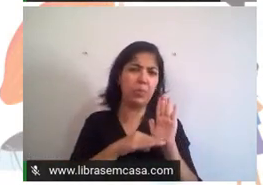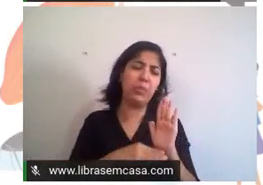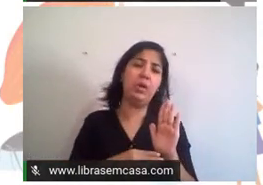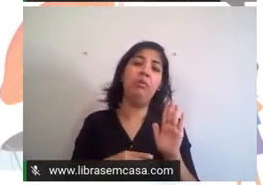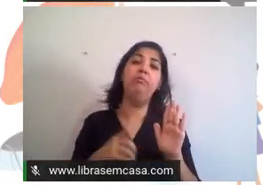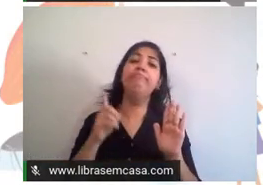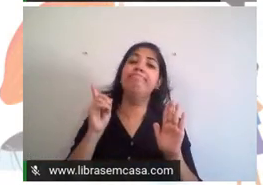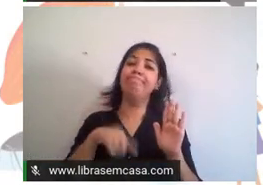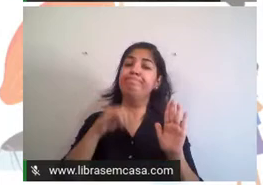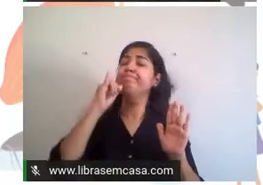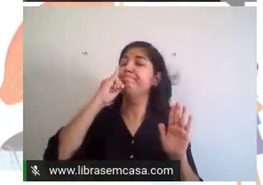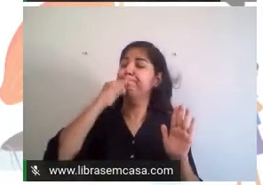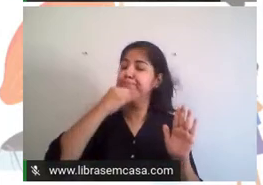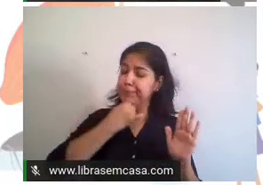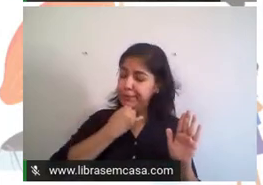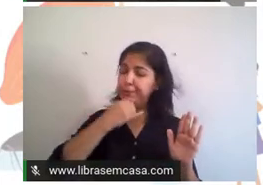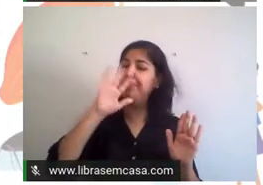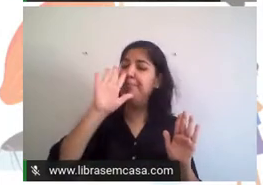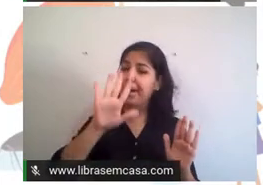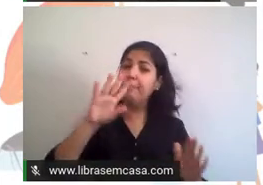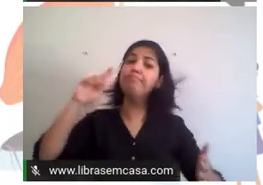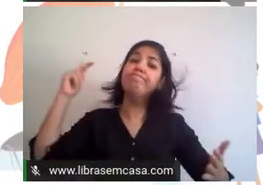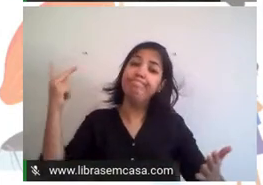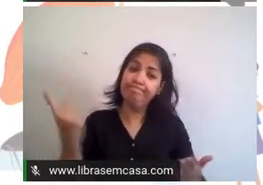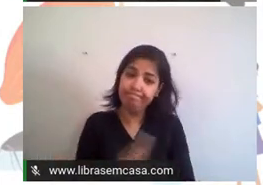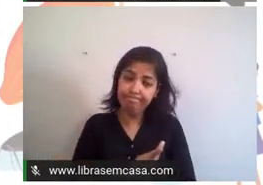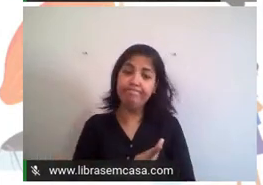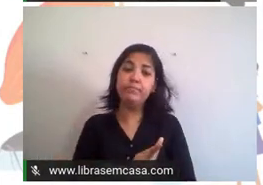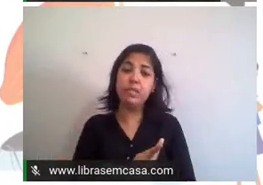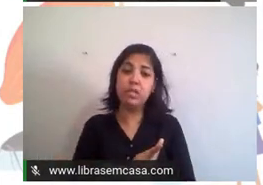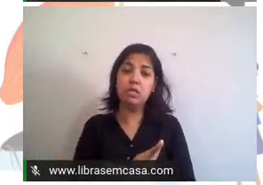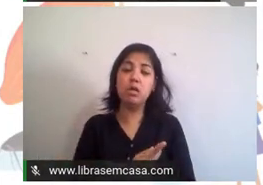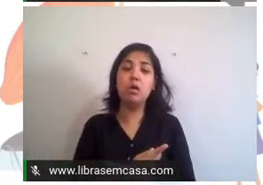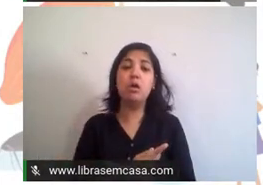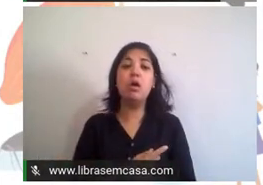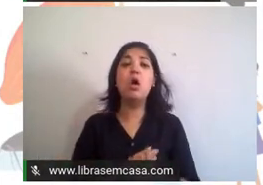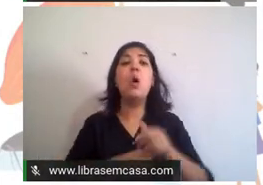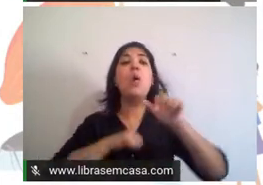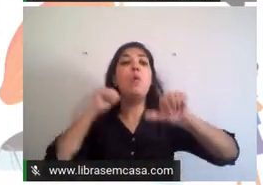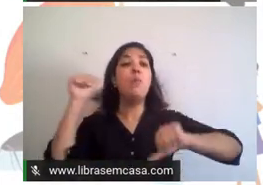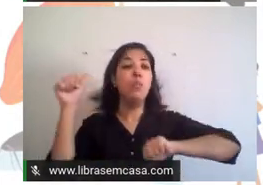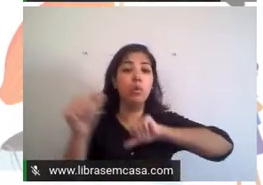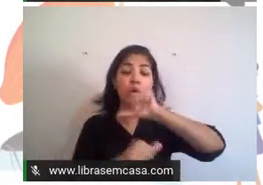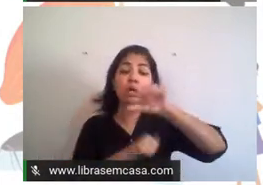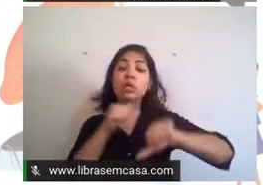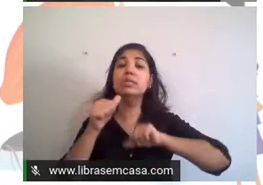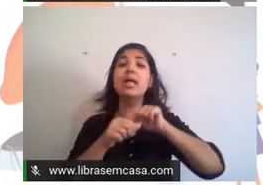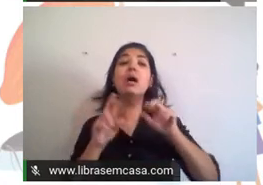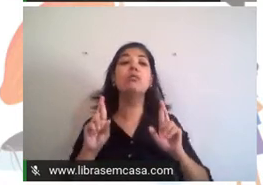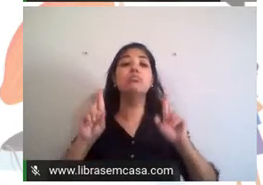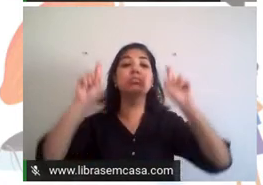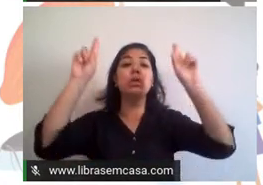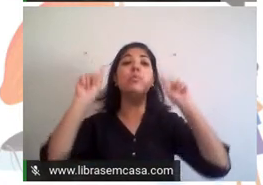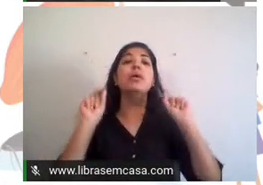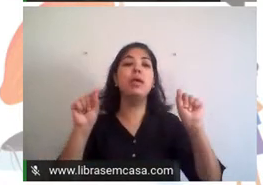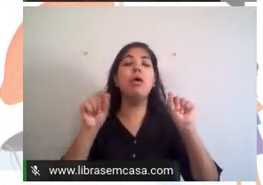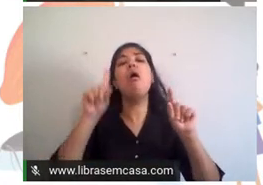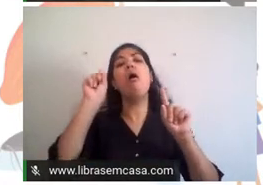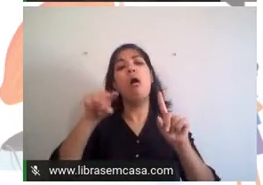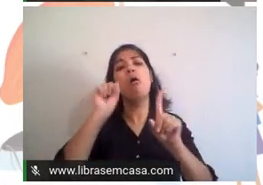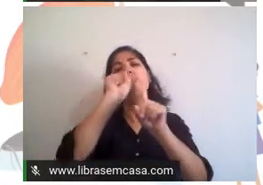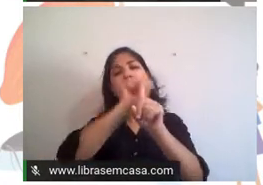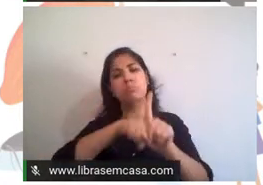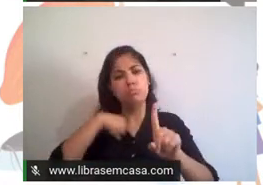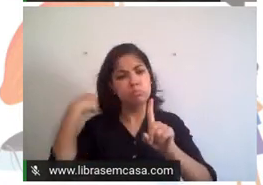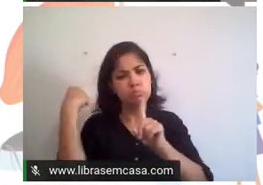é lamentável, mas é o que temos para hoje. E quem é que vai mudar isso? Quem vai mudar isso é a sociedade civil organizada.